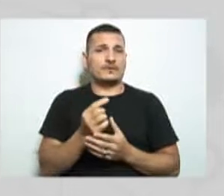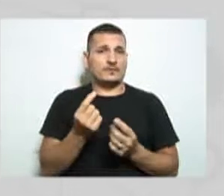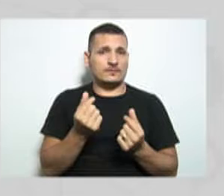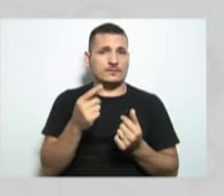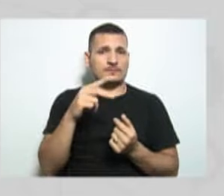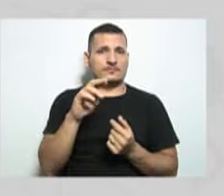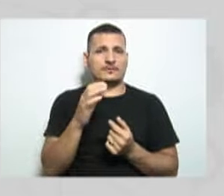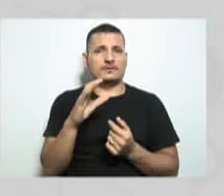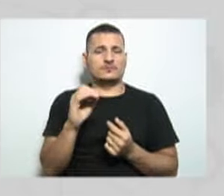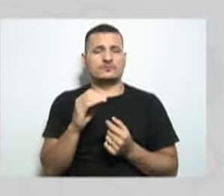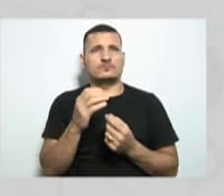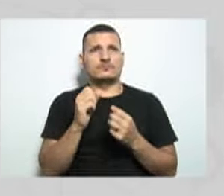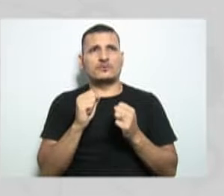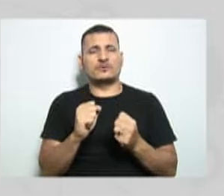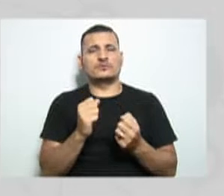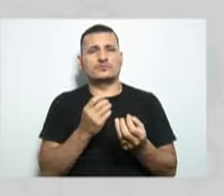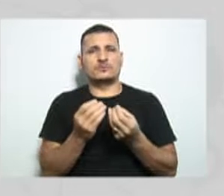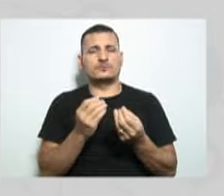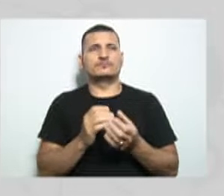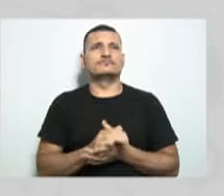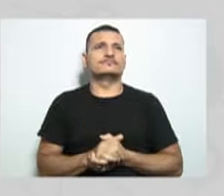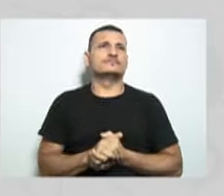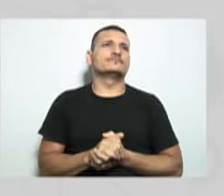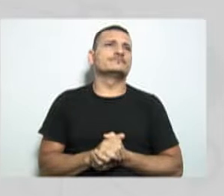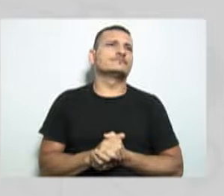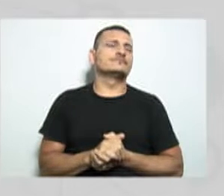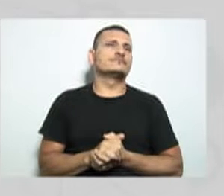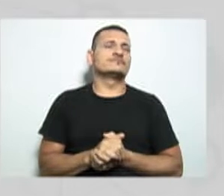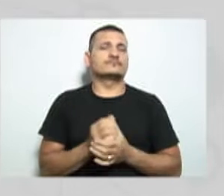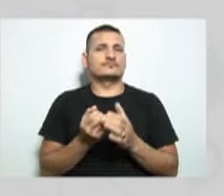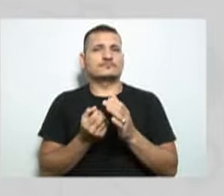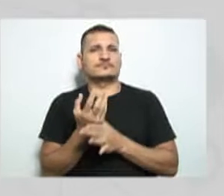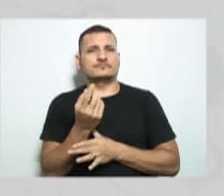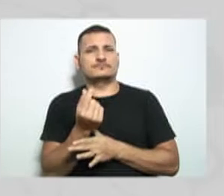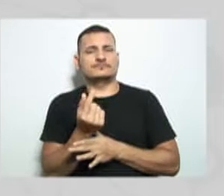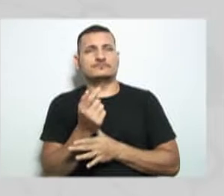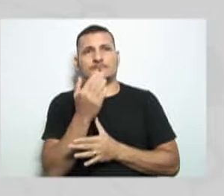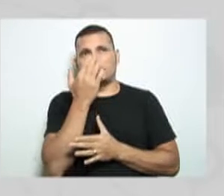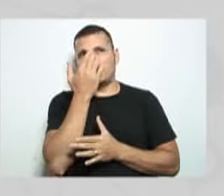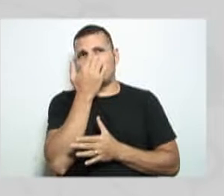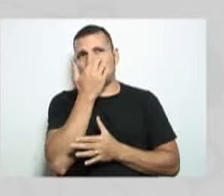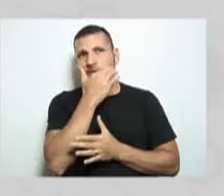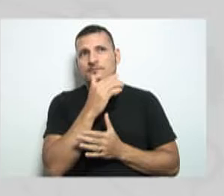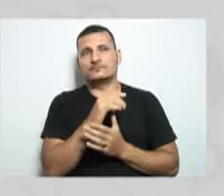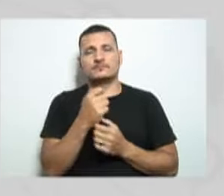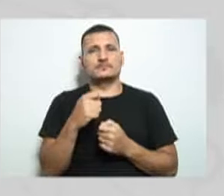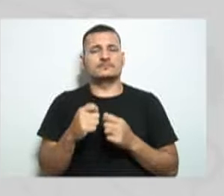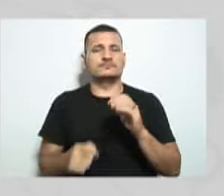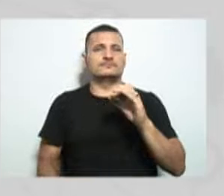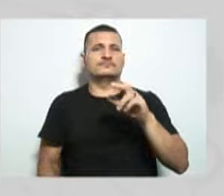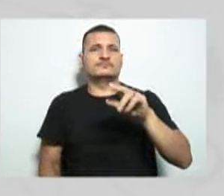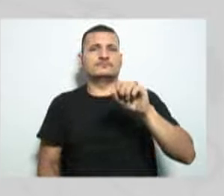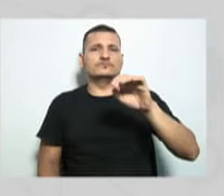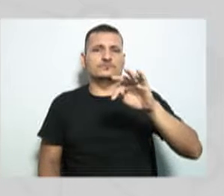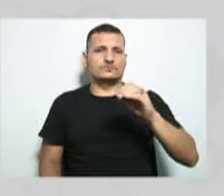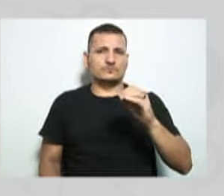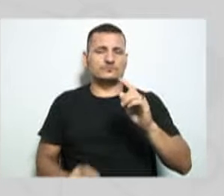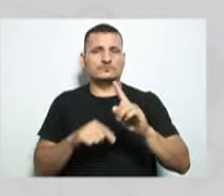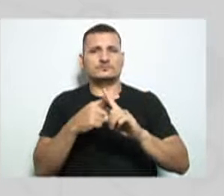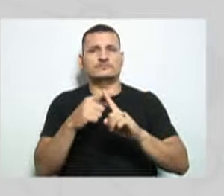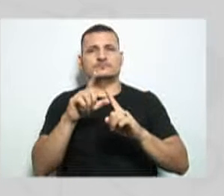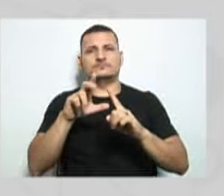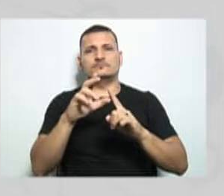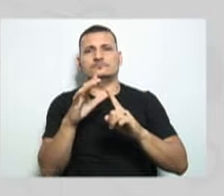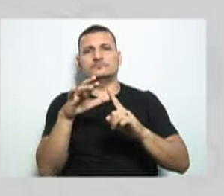pela equação. Vamos lá ver essa equação. A equação diz que eu preciso do custo mais o lucro